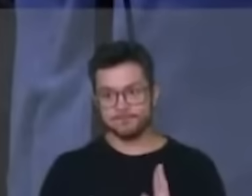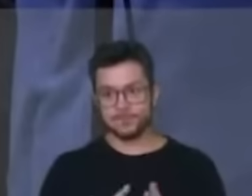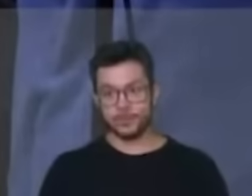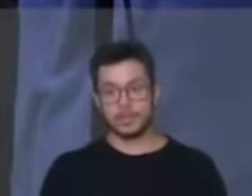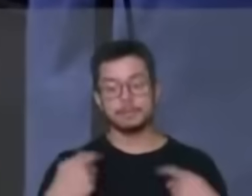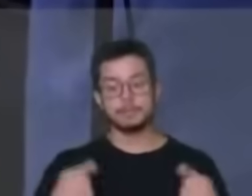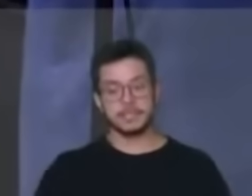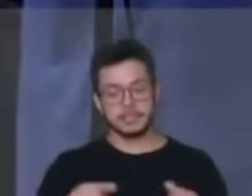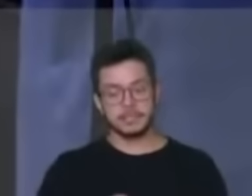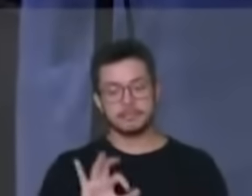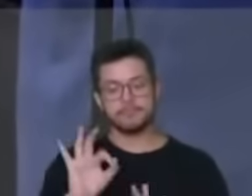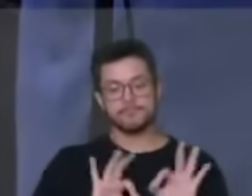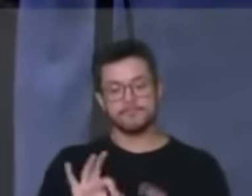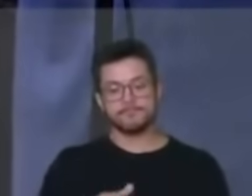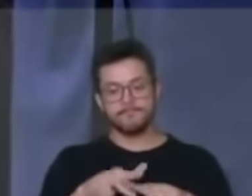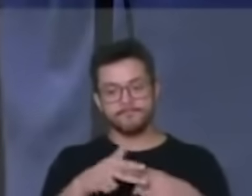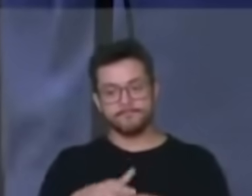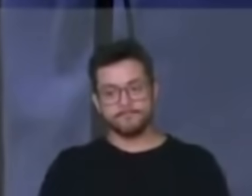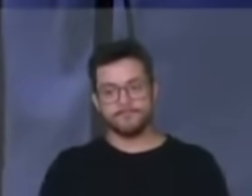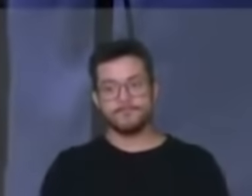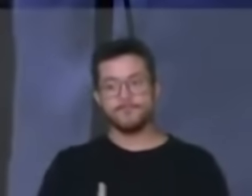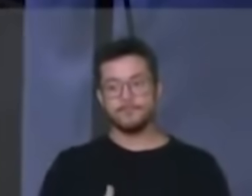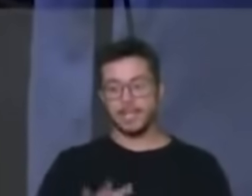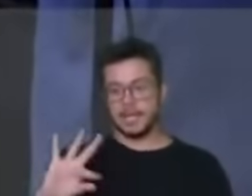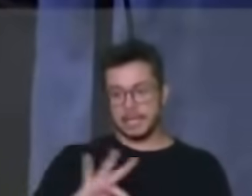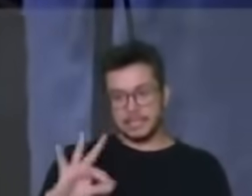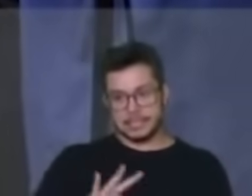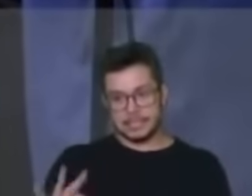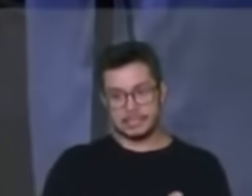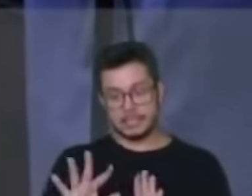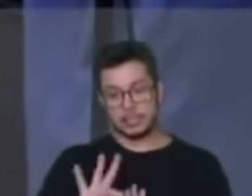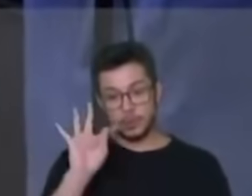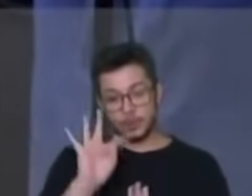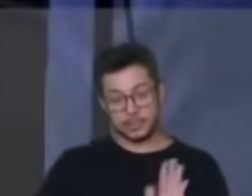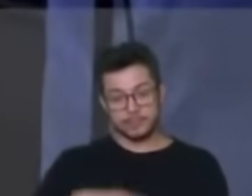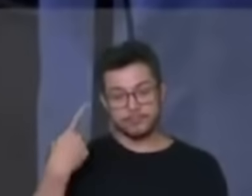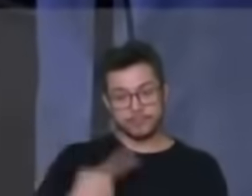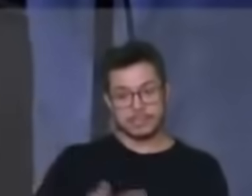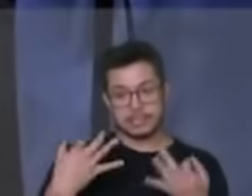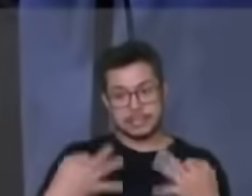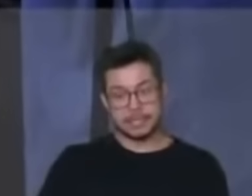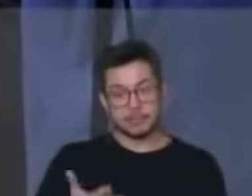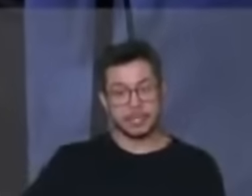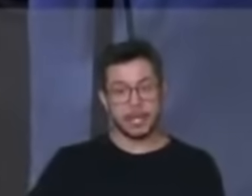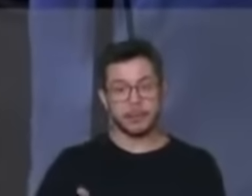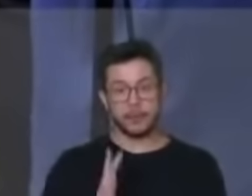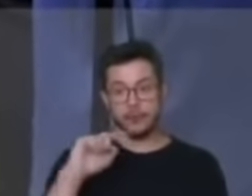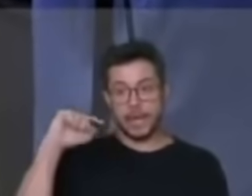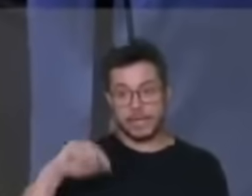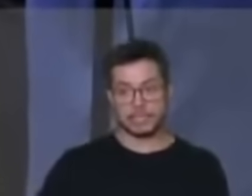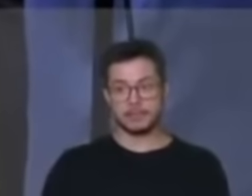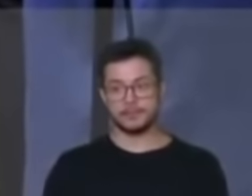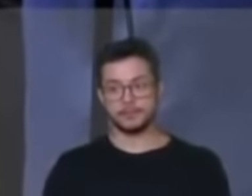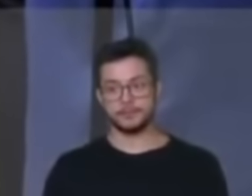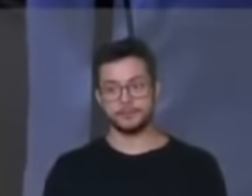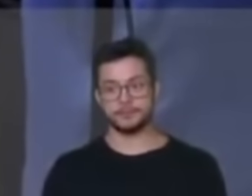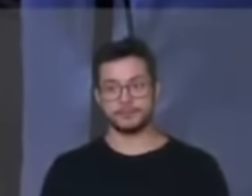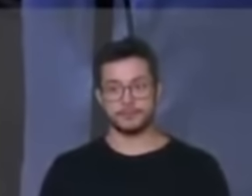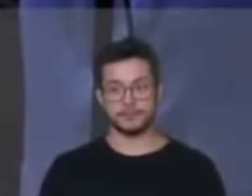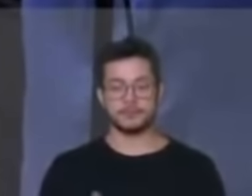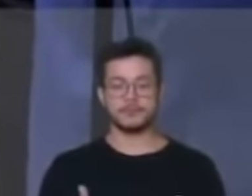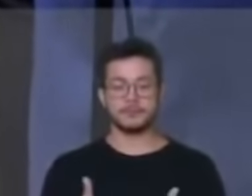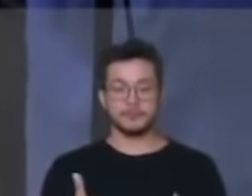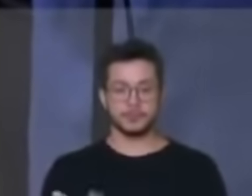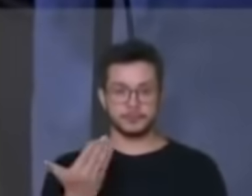sejam reajustados para o texto deliberado e aprovado nominalmente em plenário. Essa é a questão de